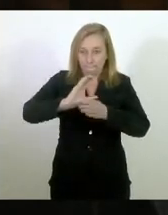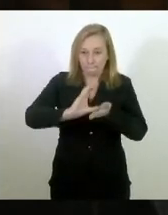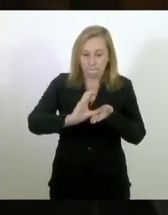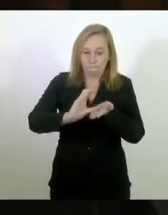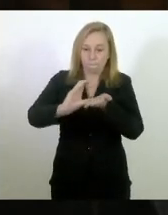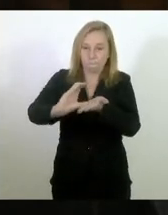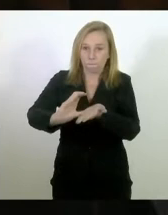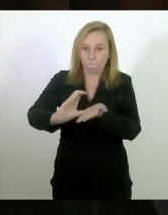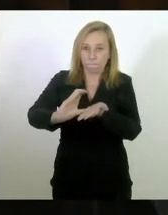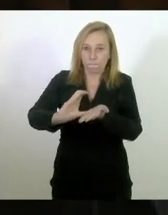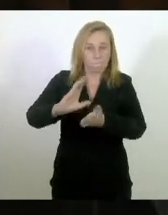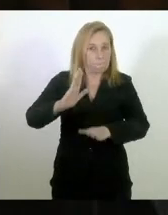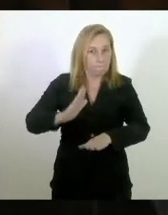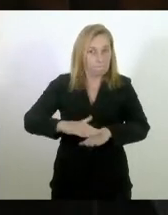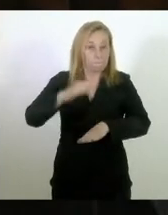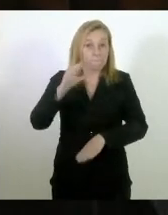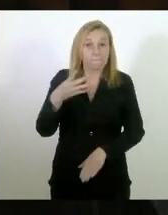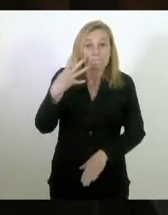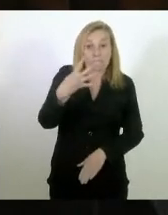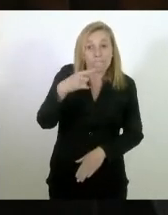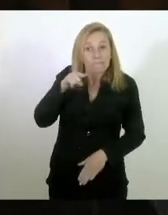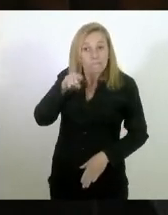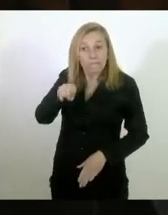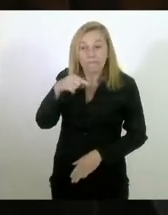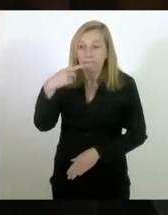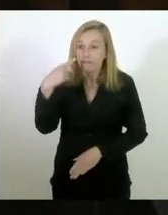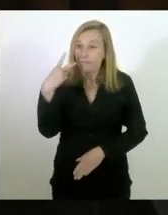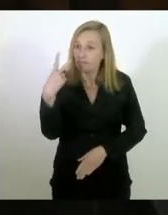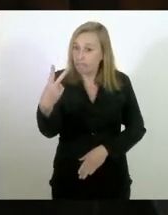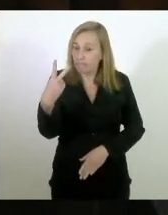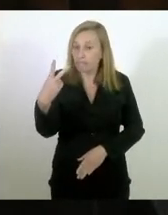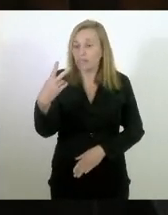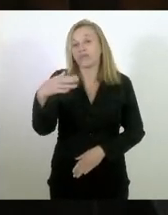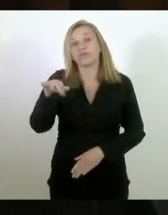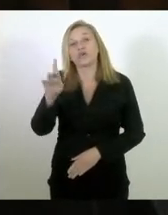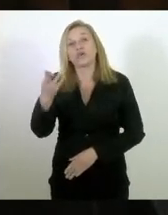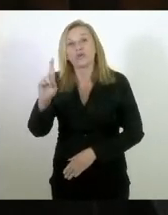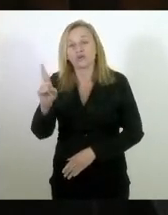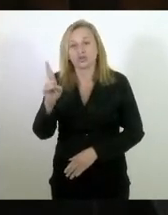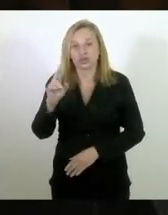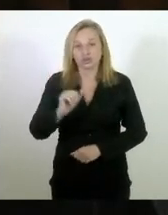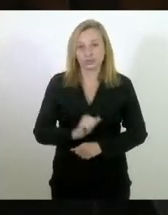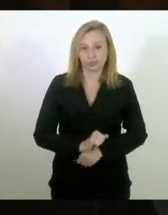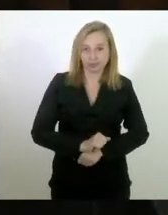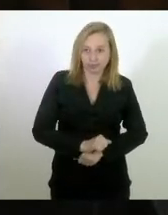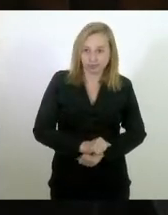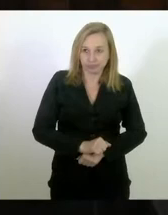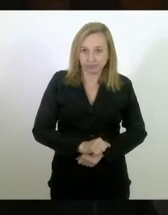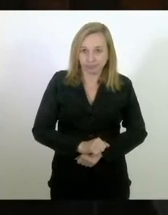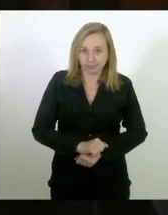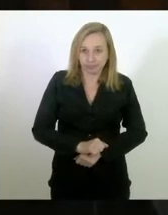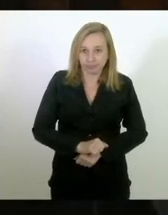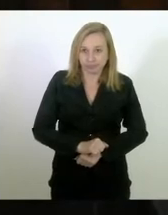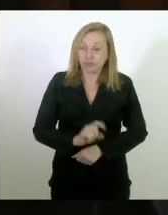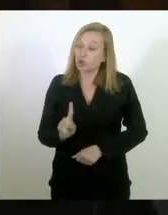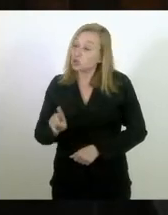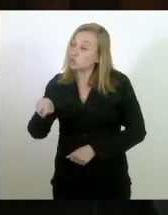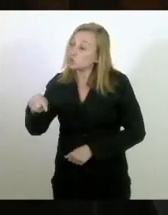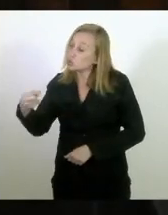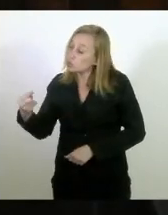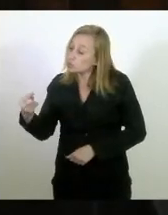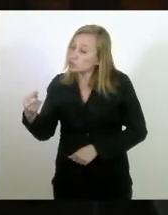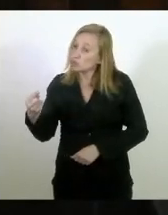valor quatro ponto Dois Bilhões de reais e os